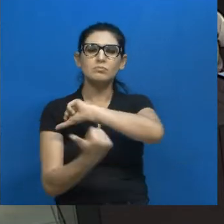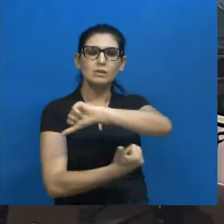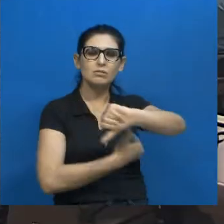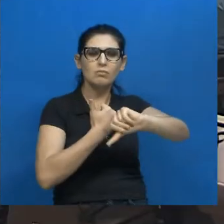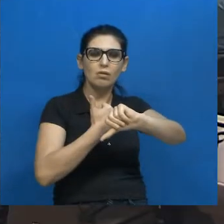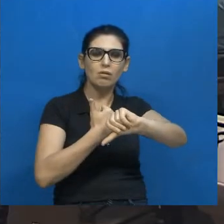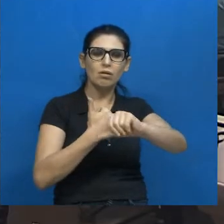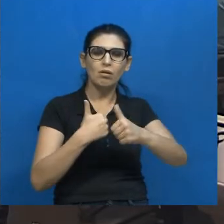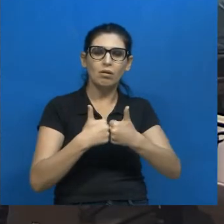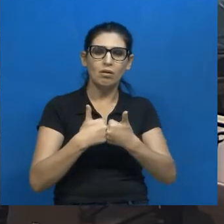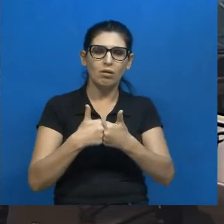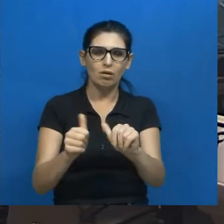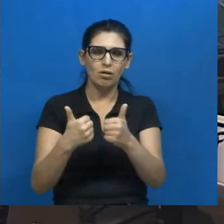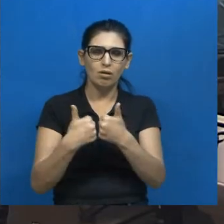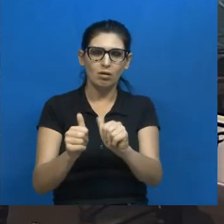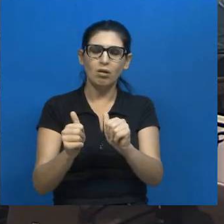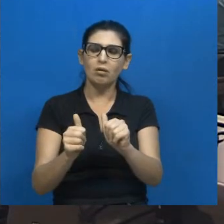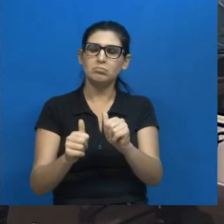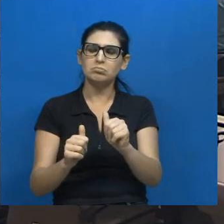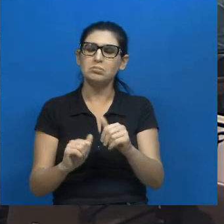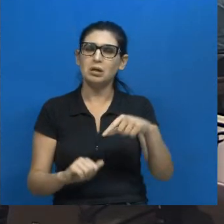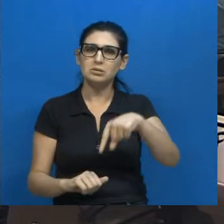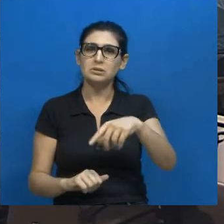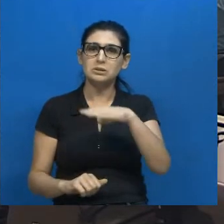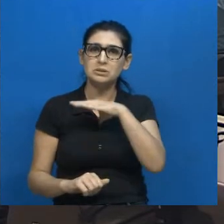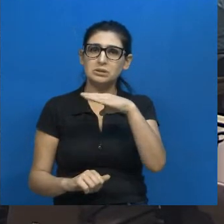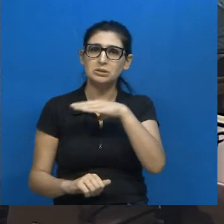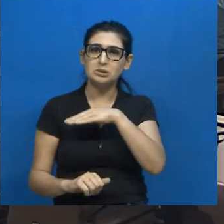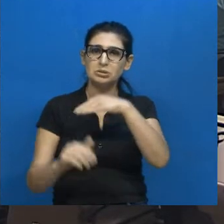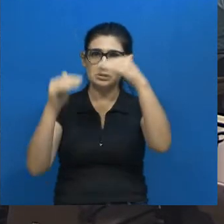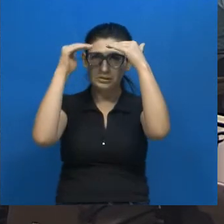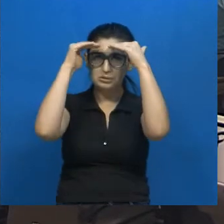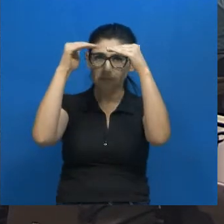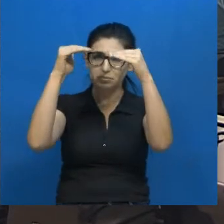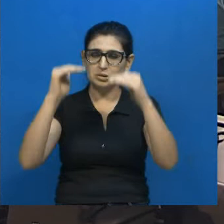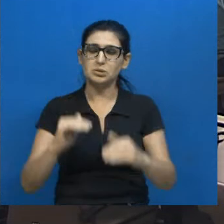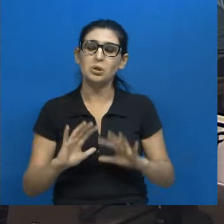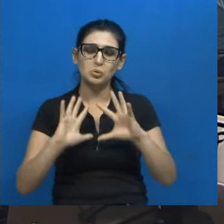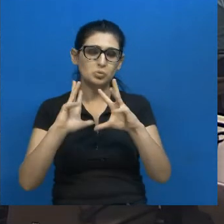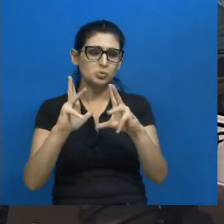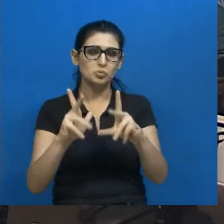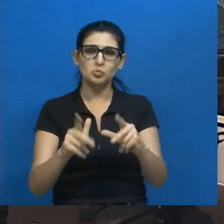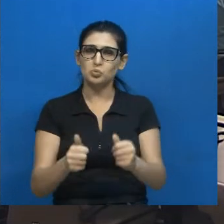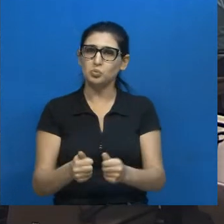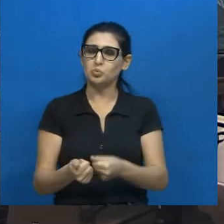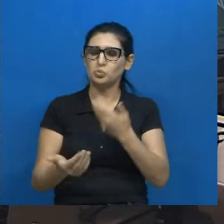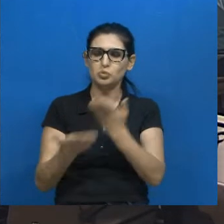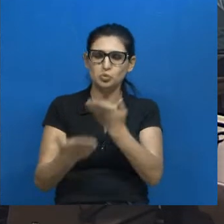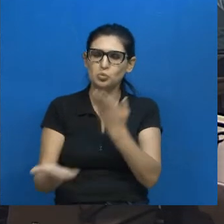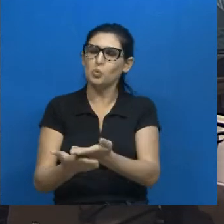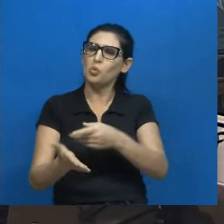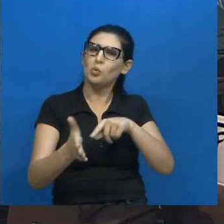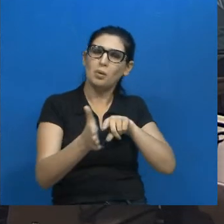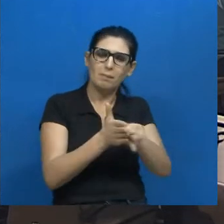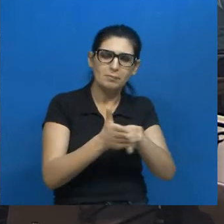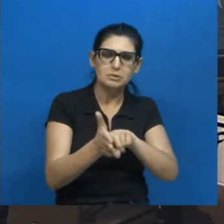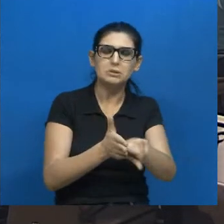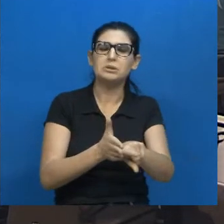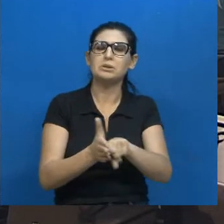transporte da nossa cidade, né, respeitando todos os estudos que foram feitos, a pesquisa da